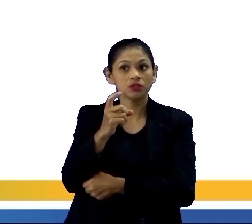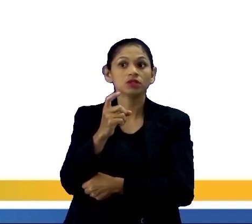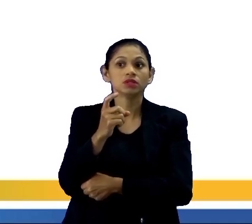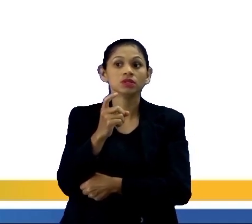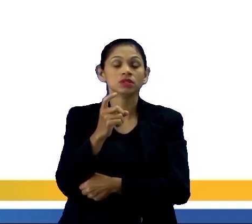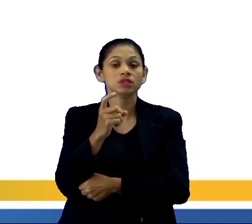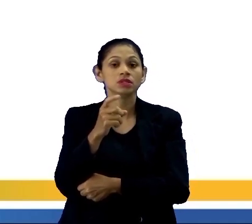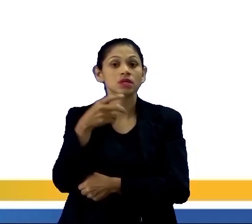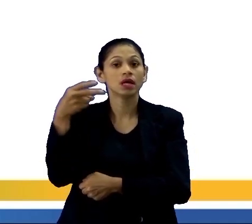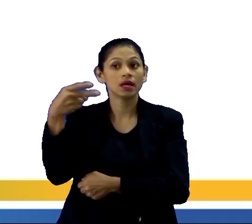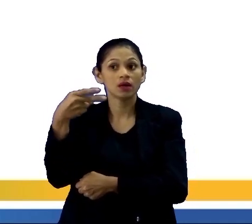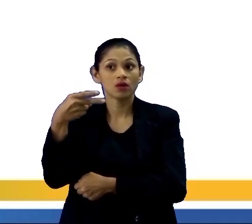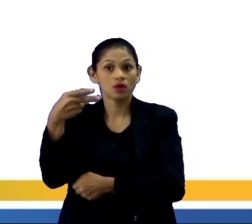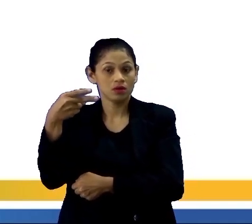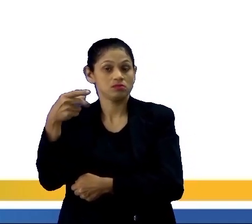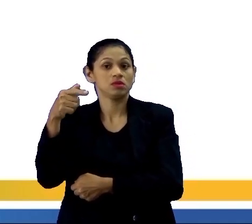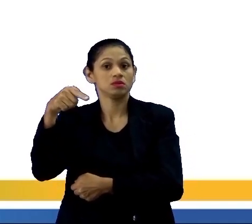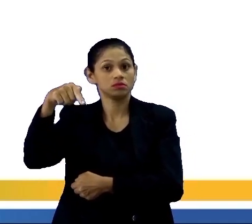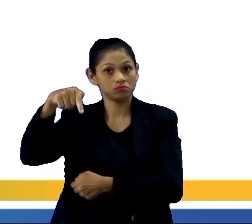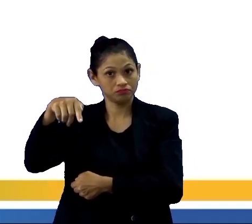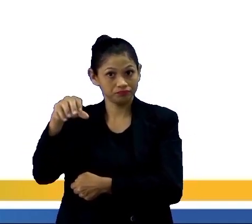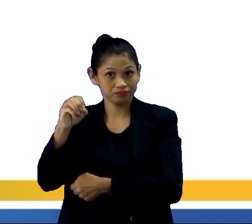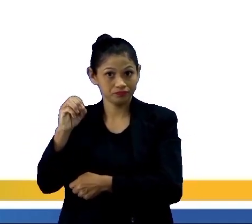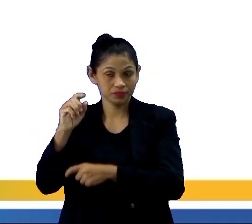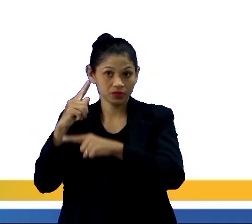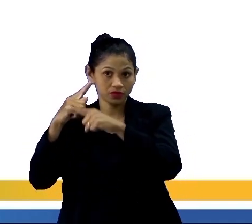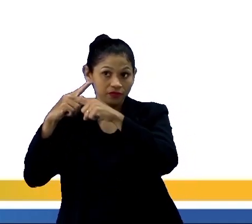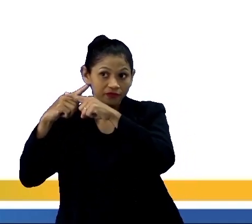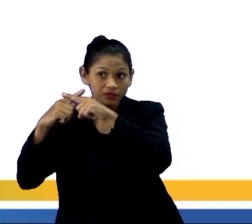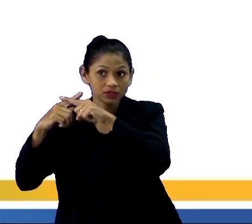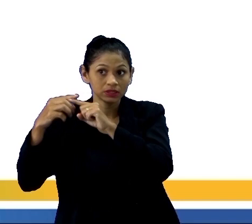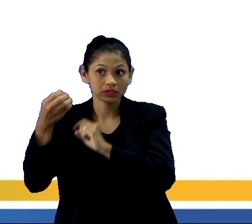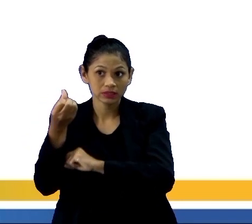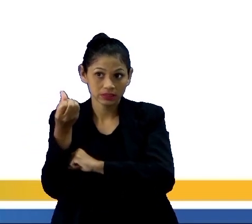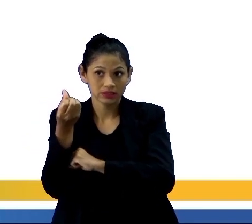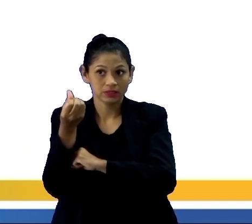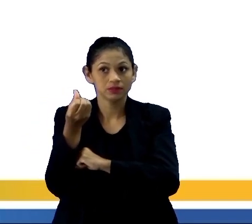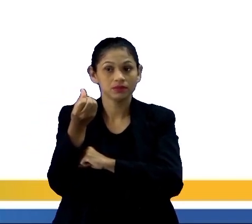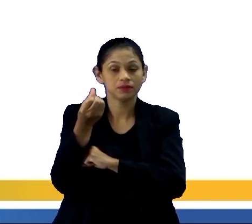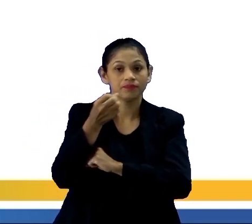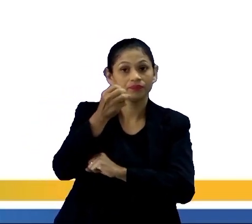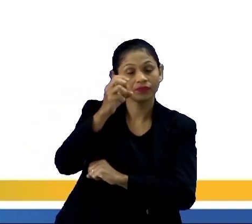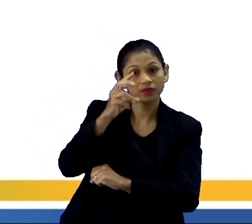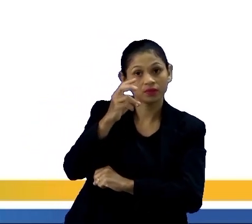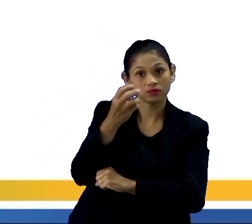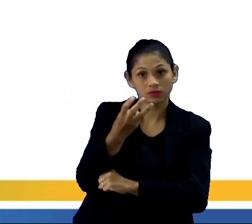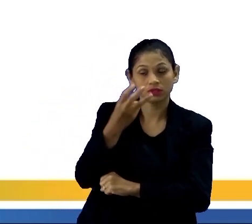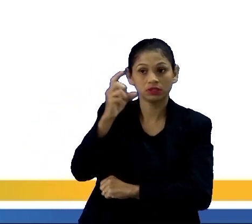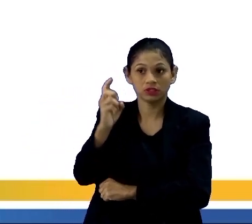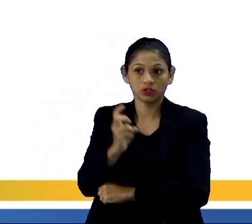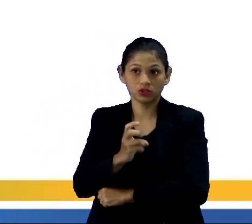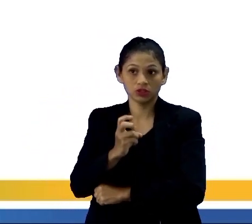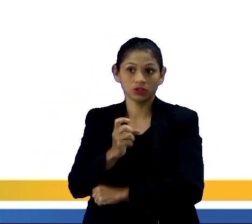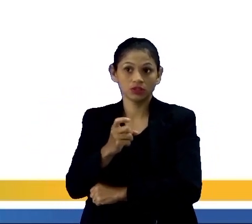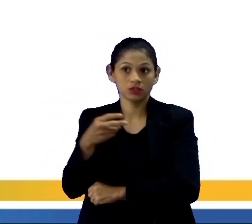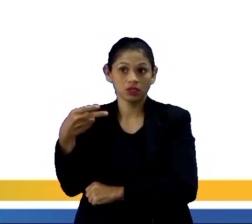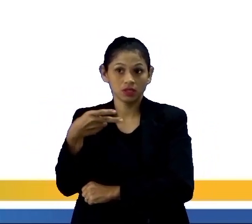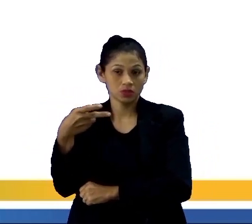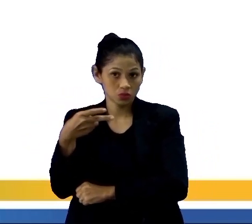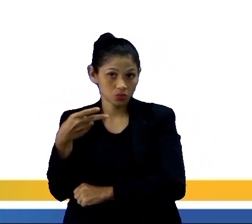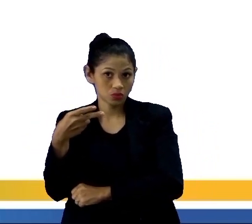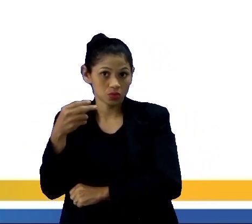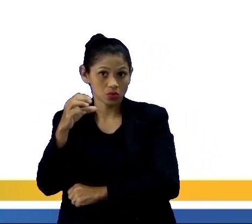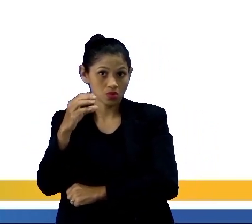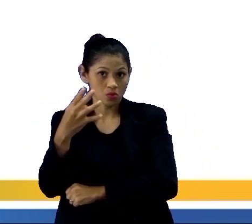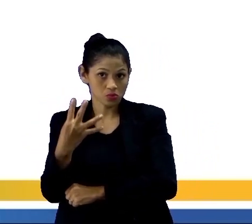vezes 70, ou 70 vezes 6. 3 vezes x, 3x. 70 vezes 6,